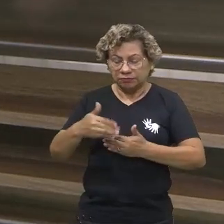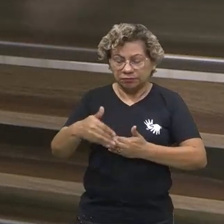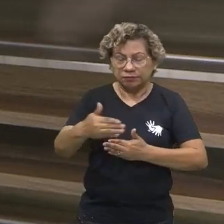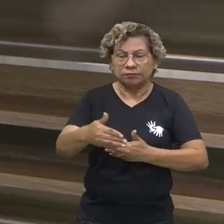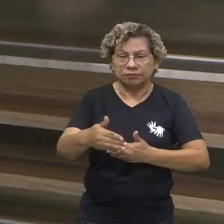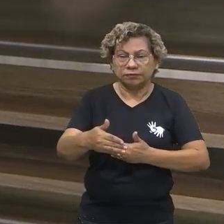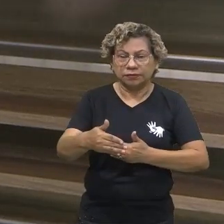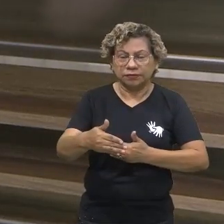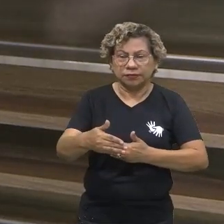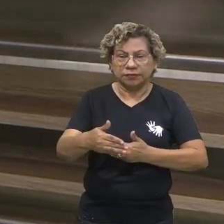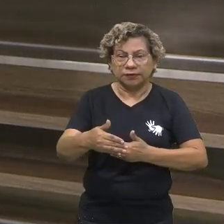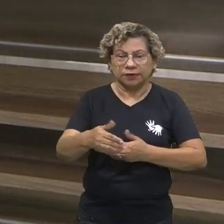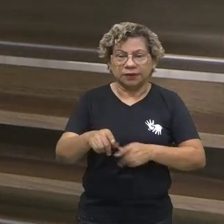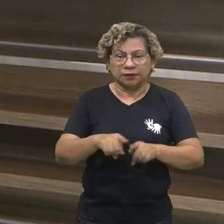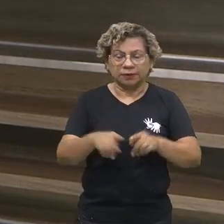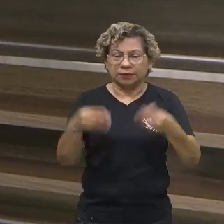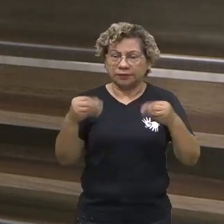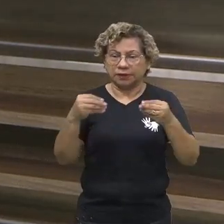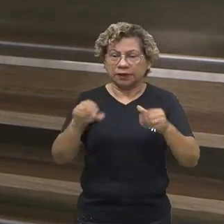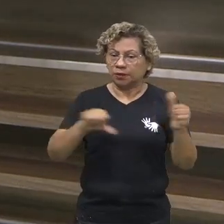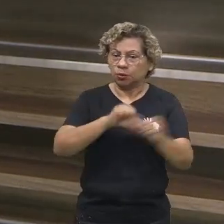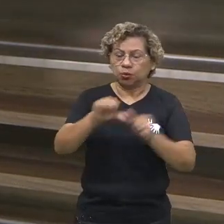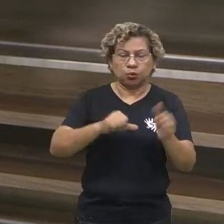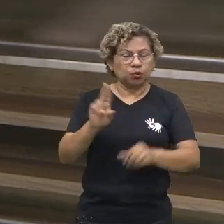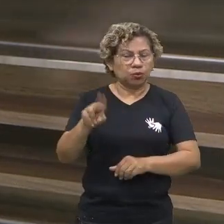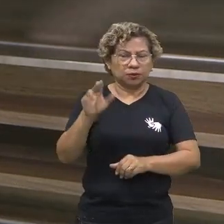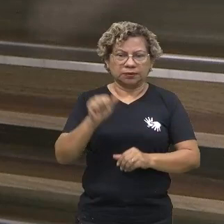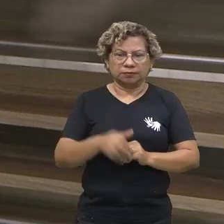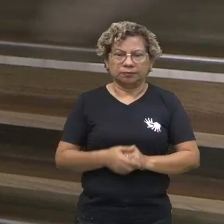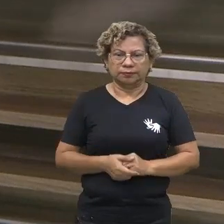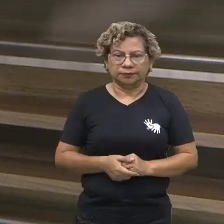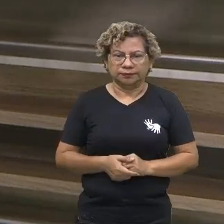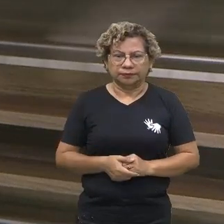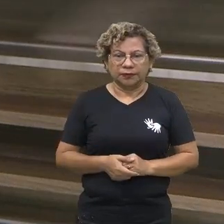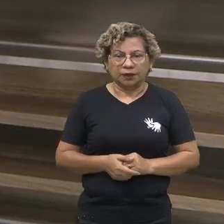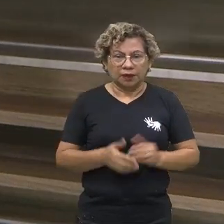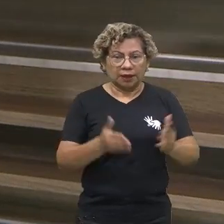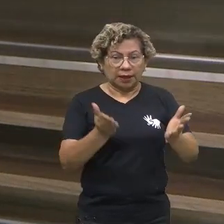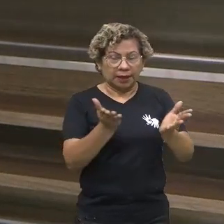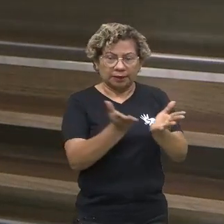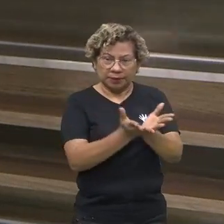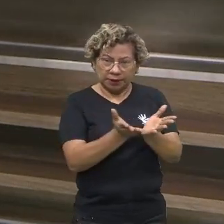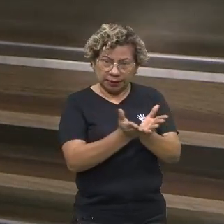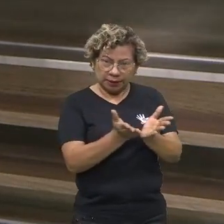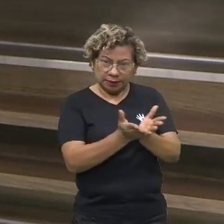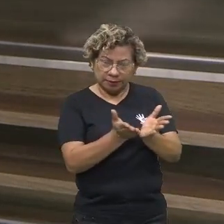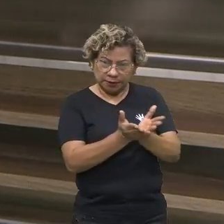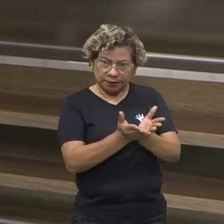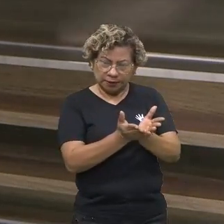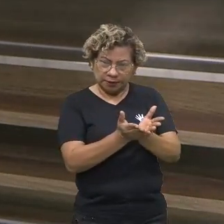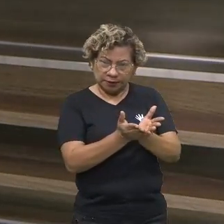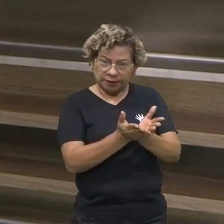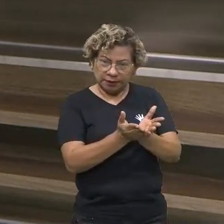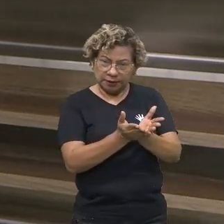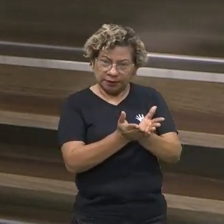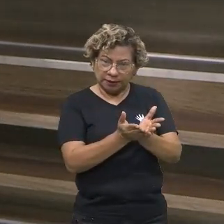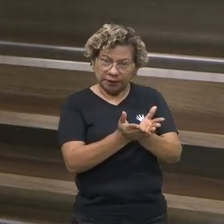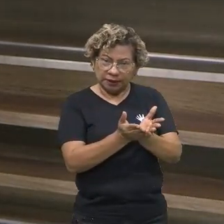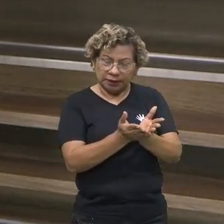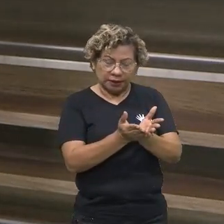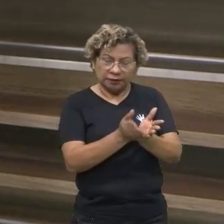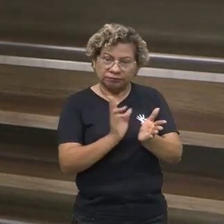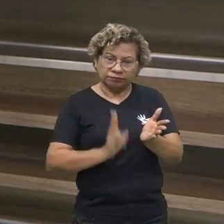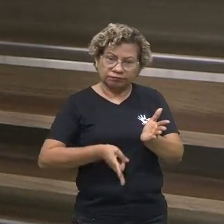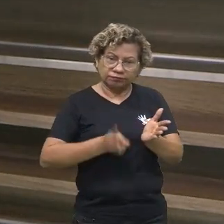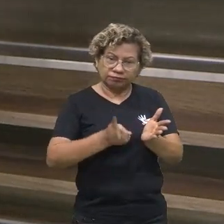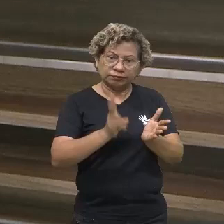mas ele é inflexível, ele não muda. Vocês podem ver que a Bíblia, o texto não mudou. Aquele ensinamento